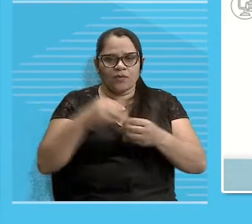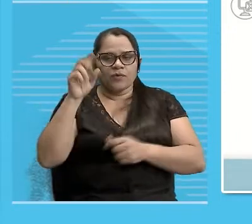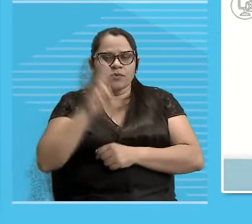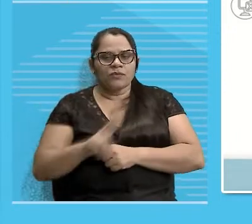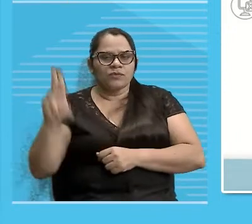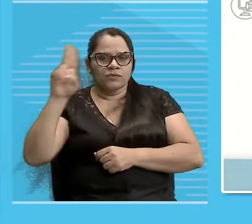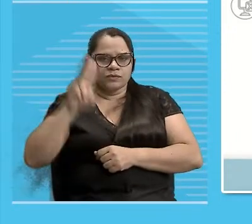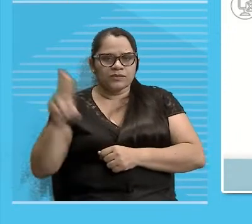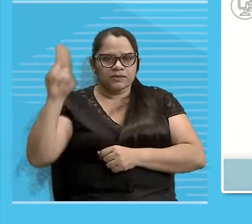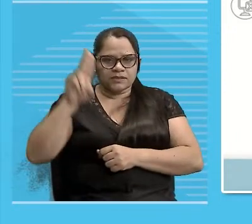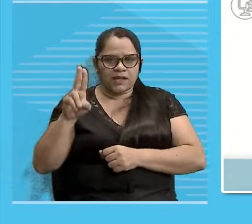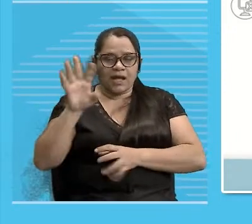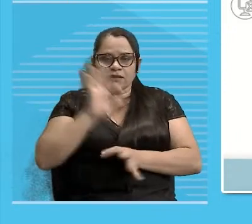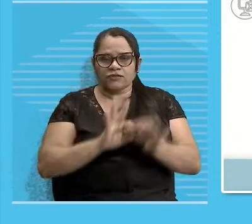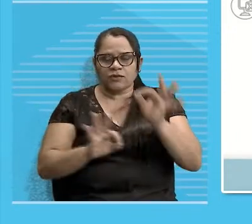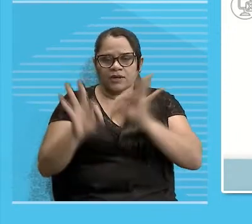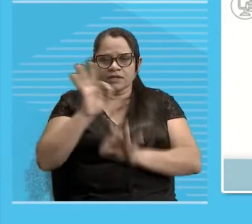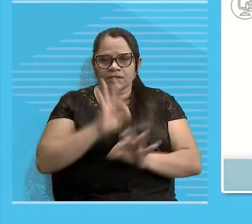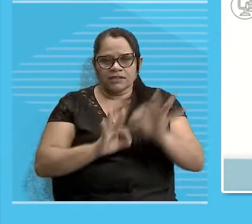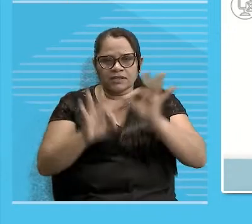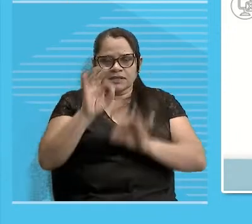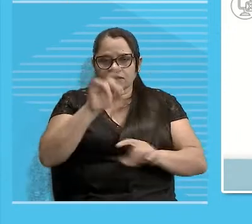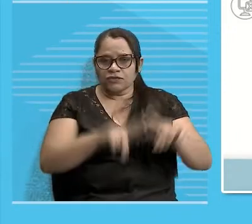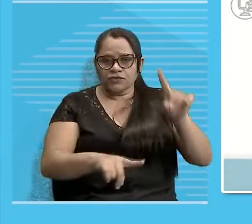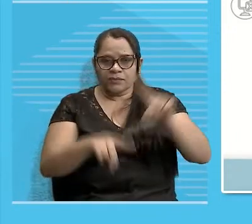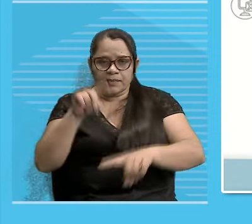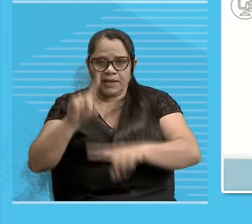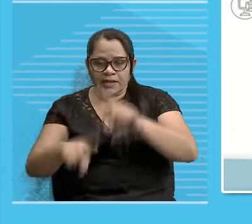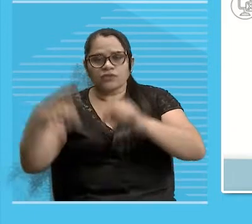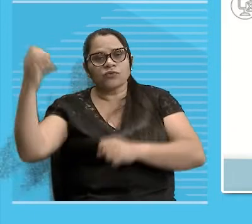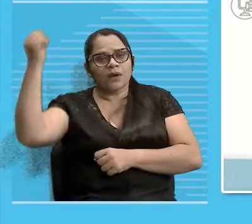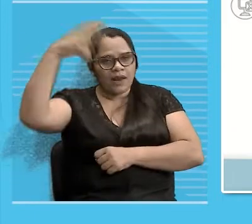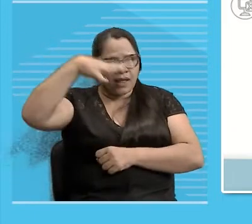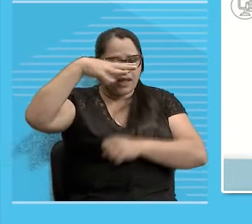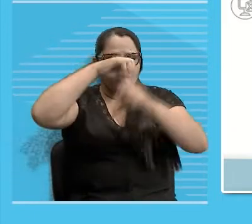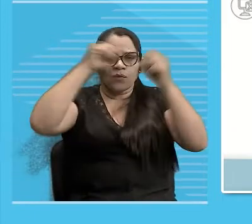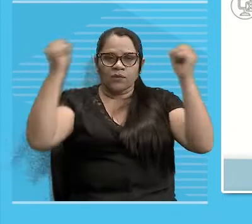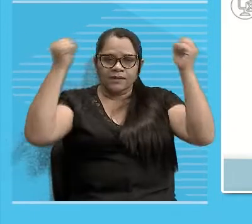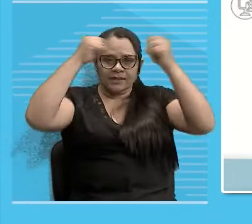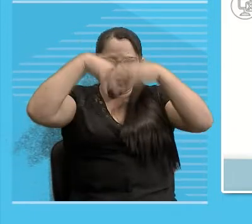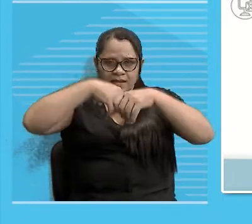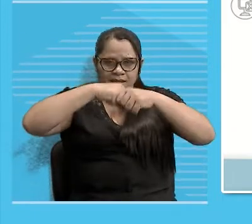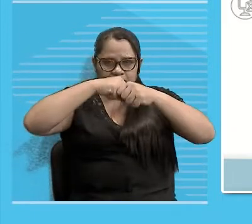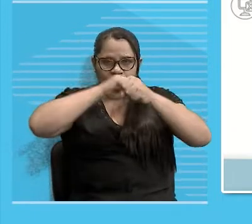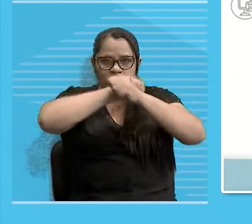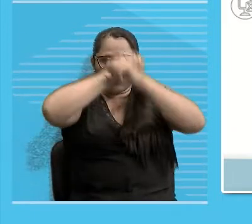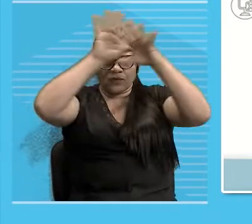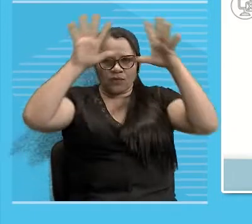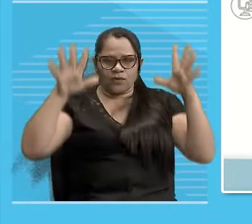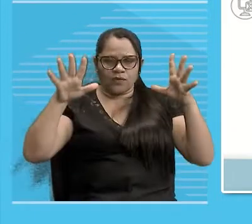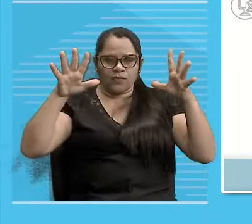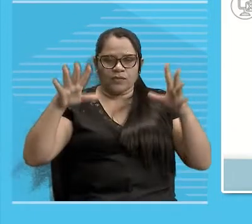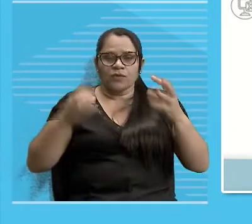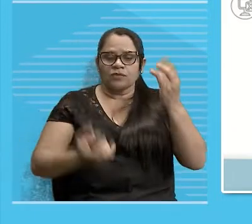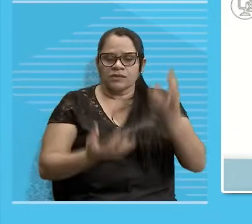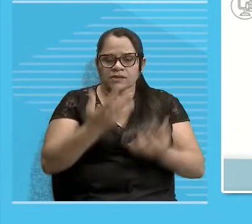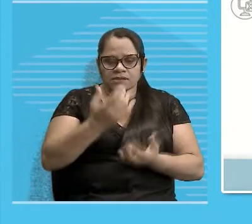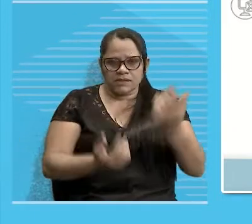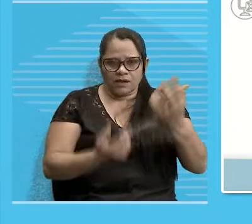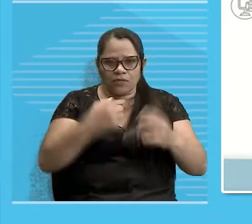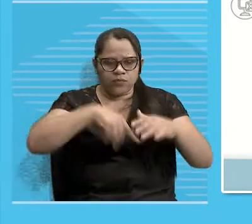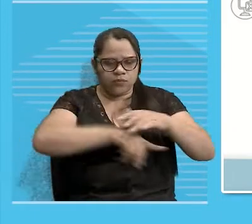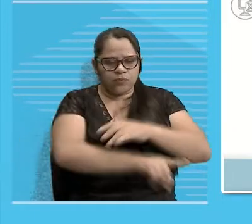Utilização de efeitos decorativos, contraste, claro escuro, luz e sombra, céu e inferno. Pintura com